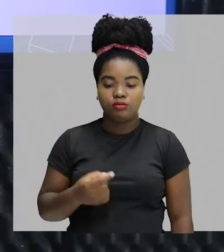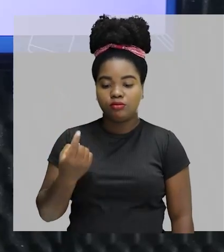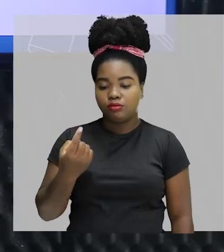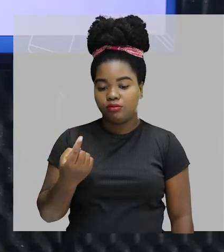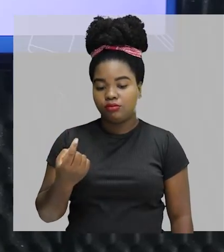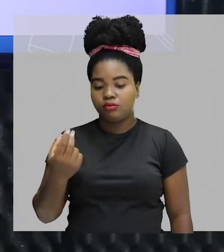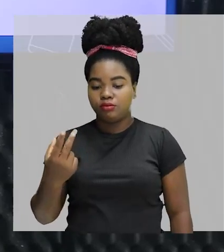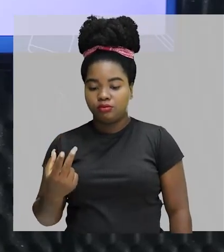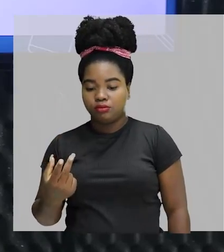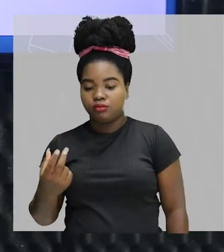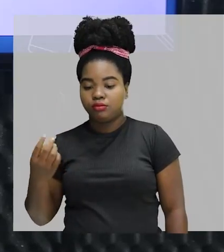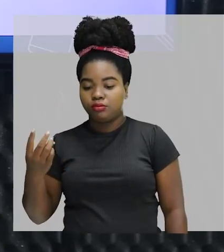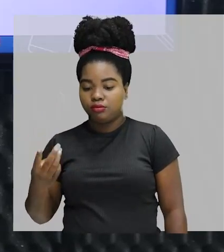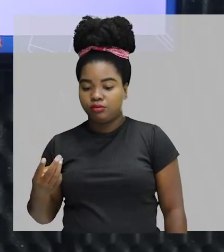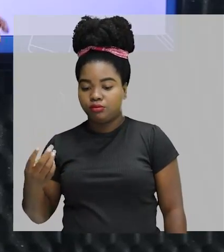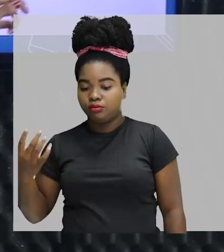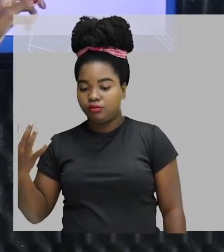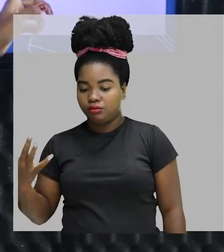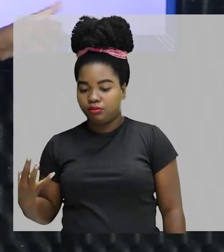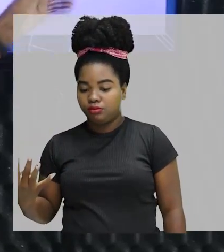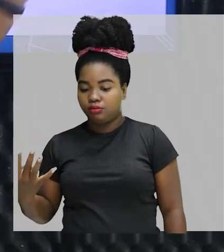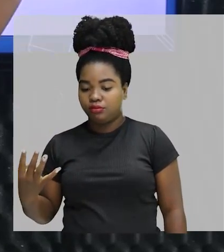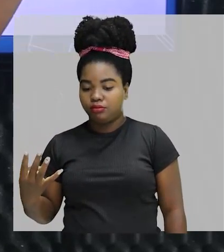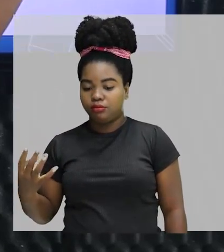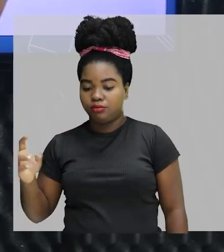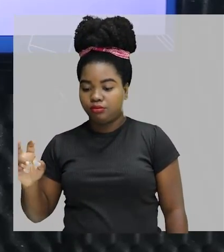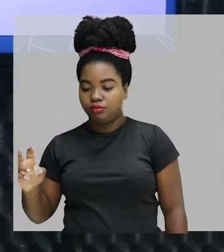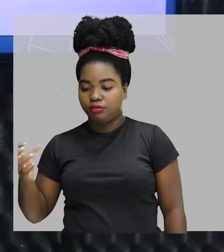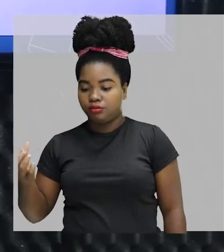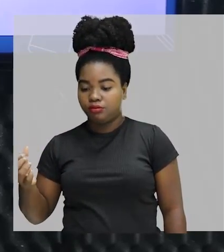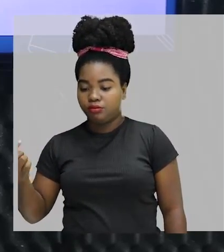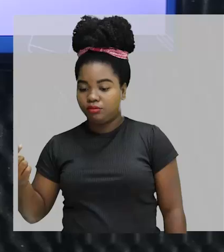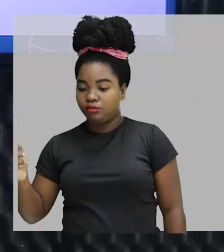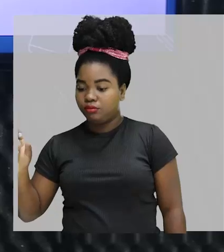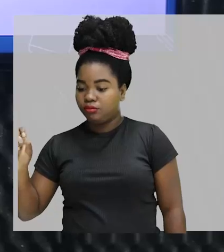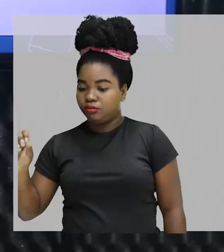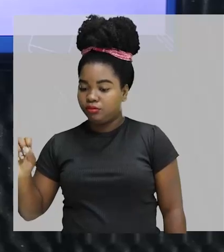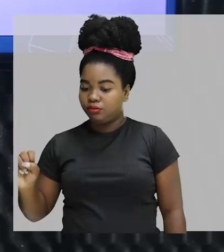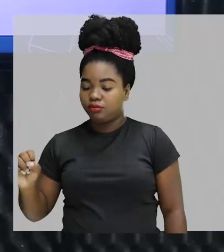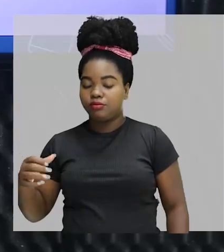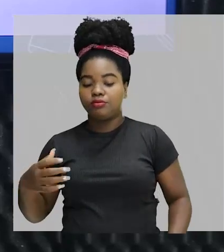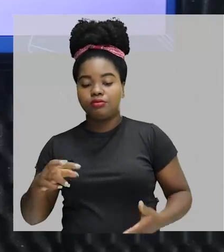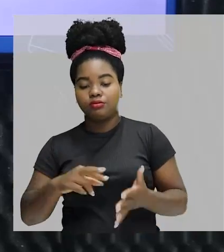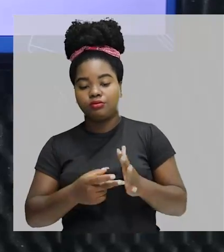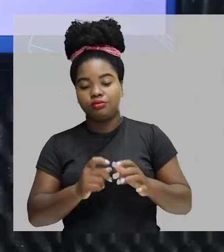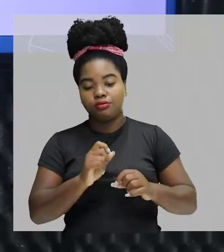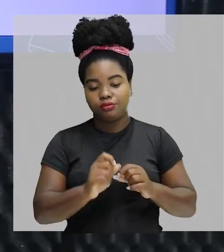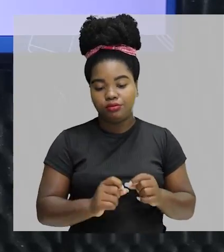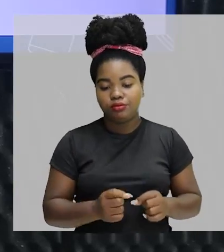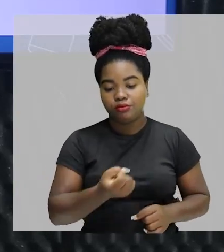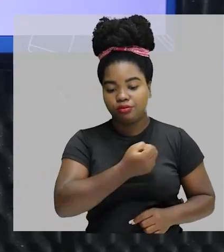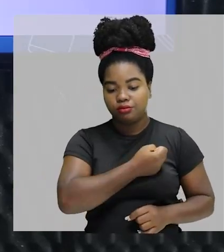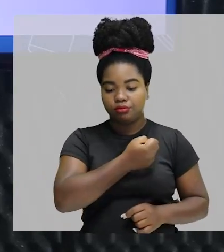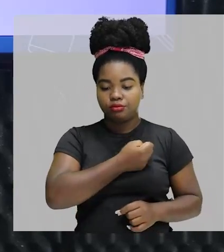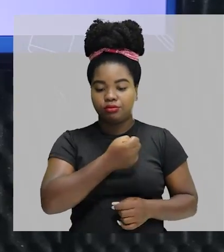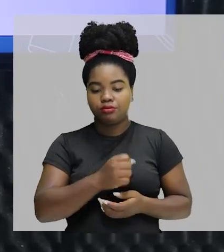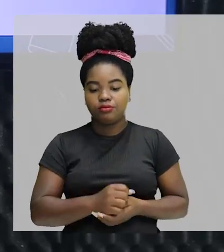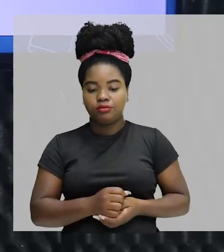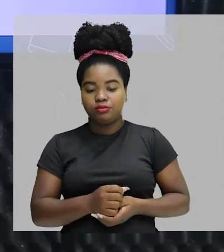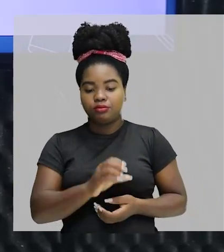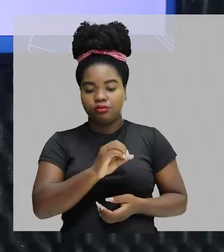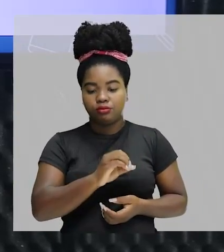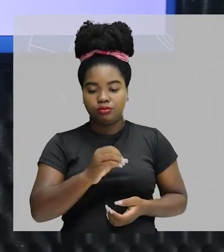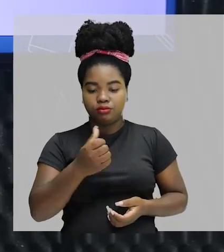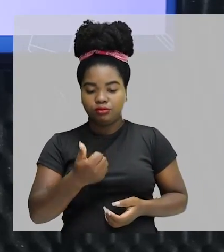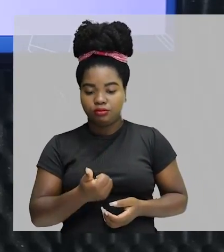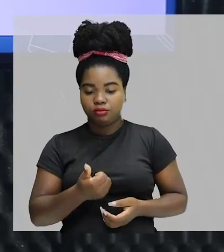1, 2, 3, 4, 5, 6, 7, 8. Ou seja, esses números compreendidos entre